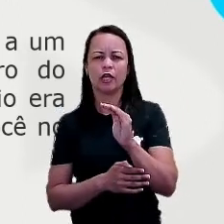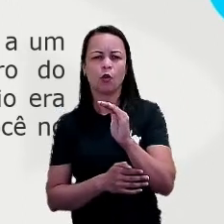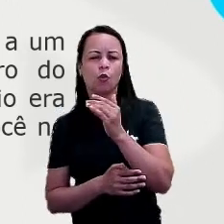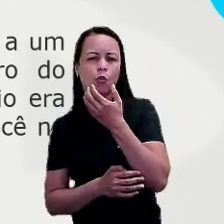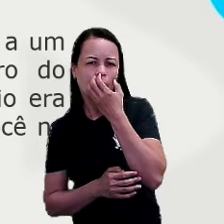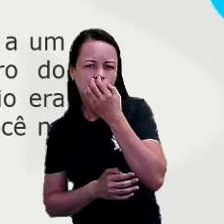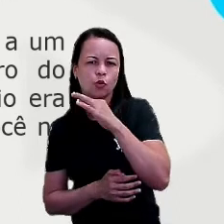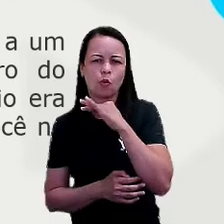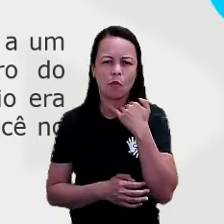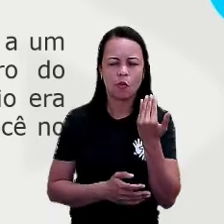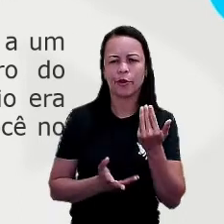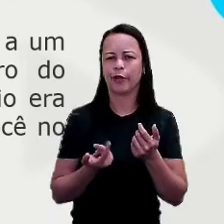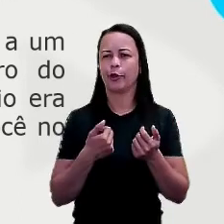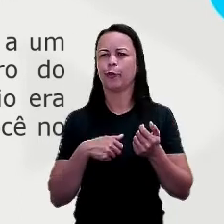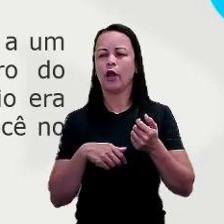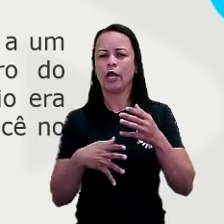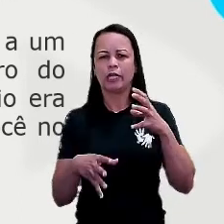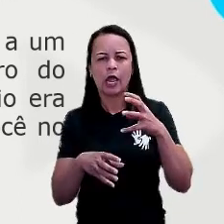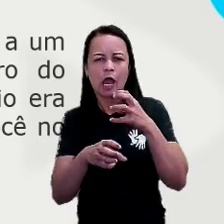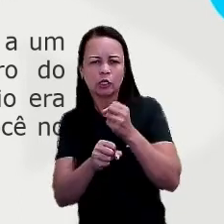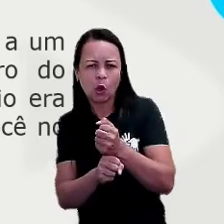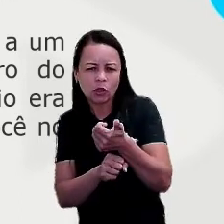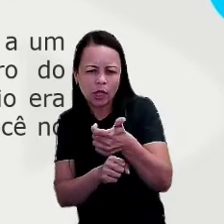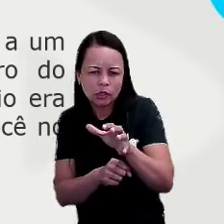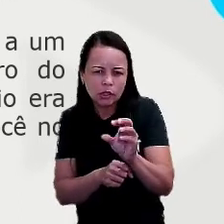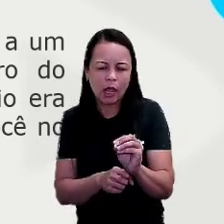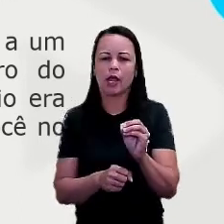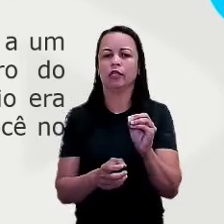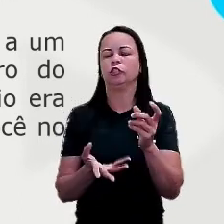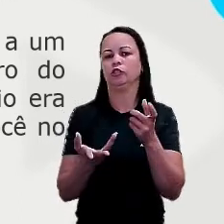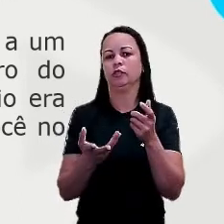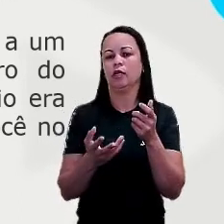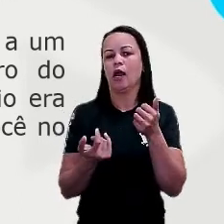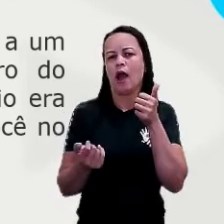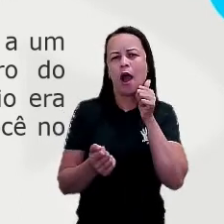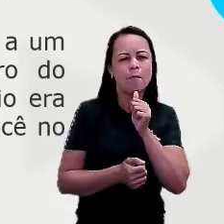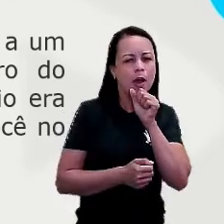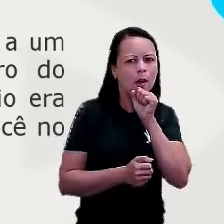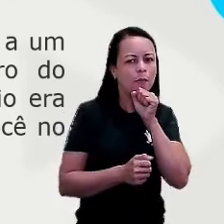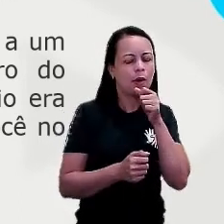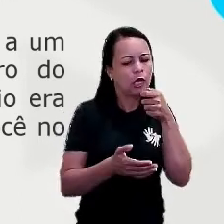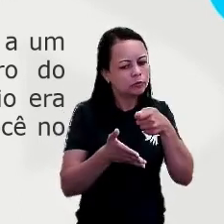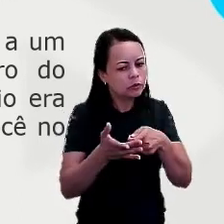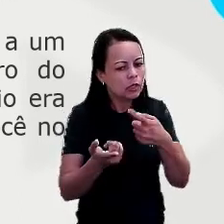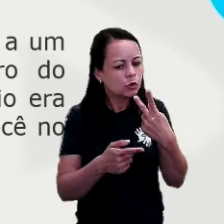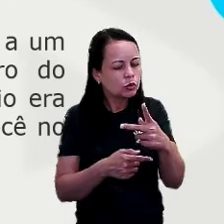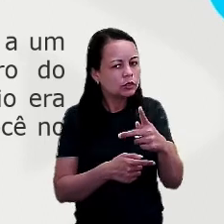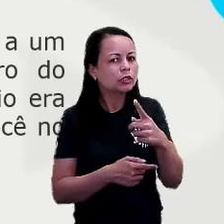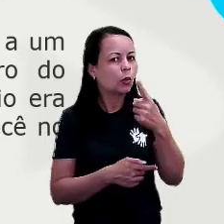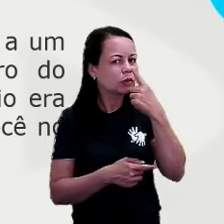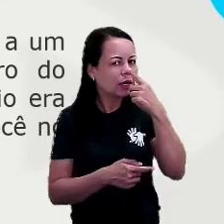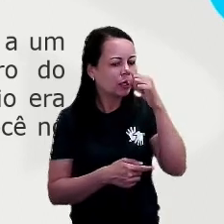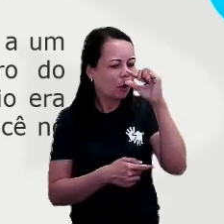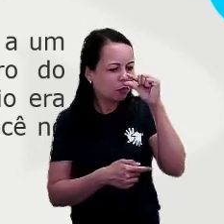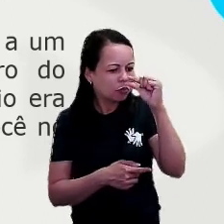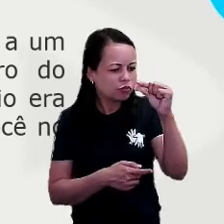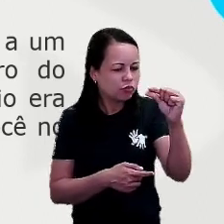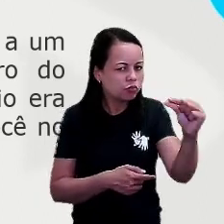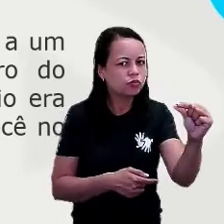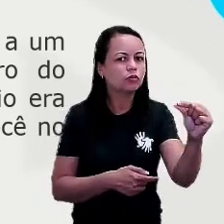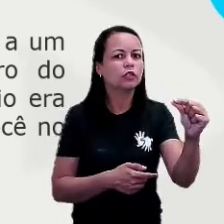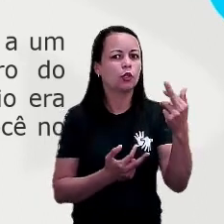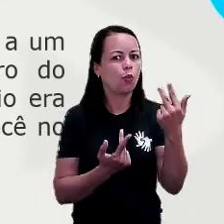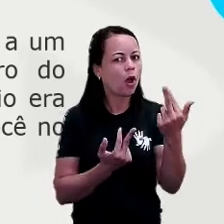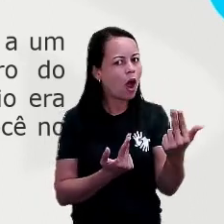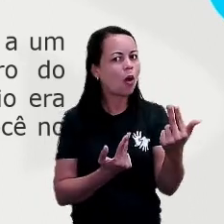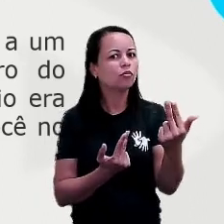gol de cabeça em campeonato de rua. A mãe tentava assustá-lo. Seu nariz vai ficar igual ao do Pinóquio. Felipe ria na